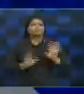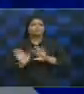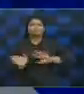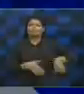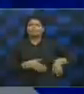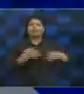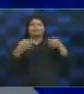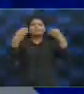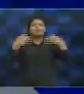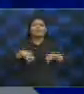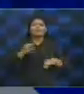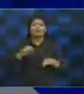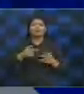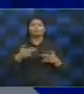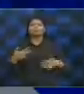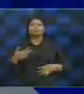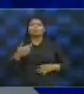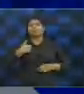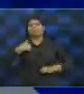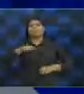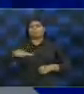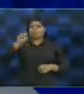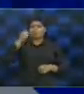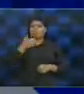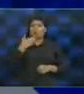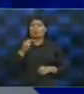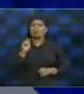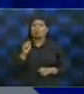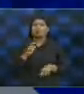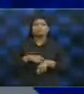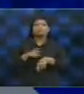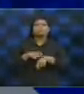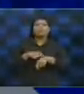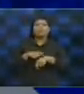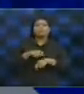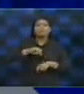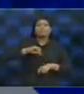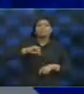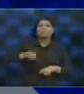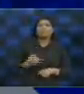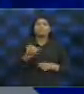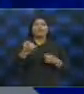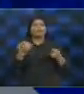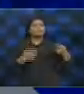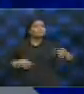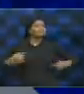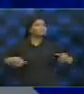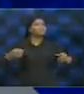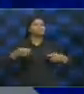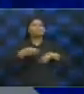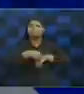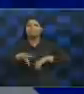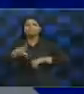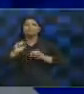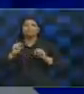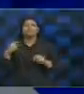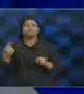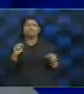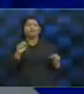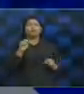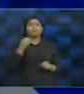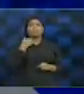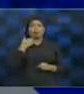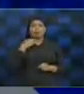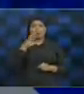realmente surreal. Eu prefiro aproveitar o tempo para falar sim, que nós pleiteamos do BID um empréstimo que